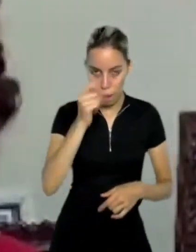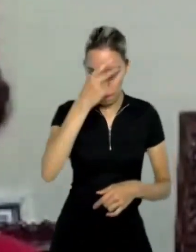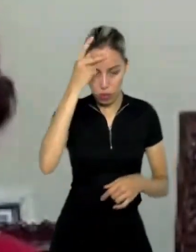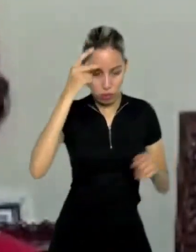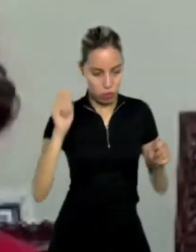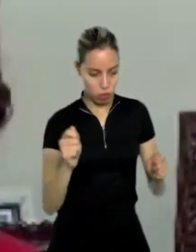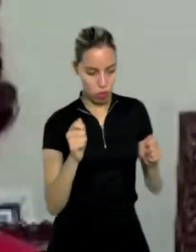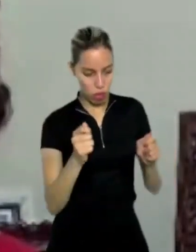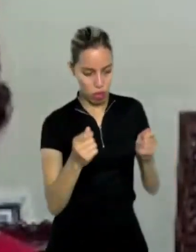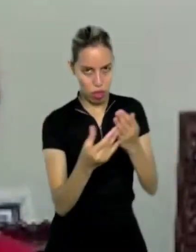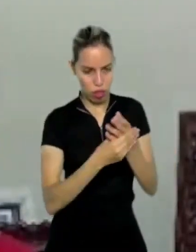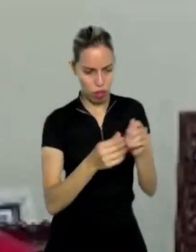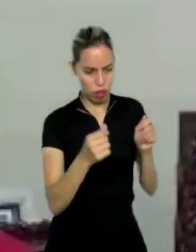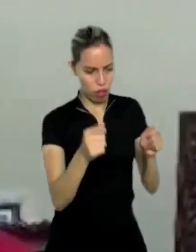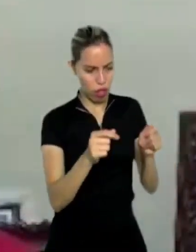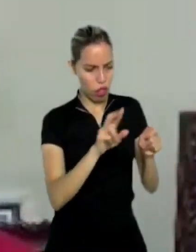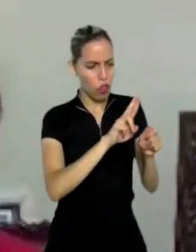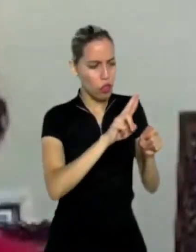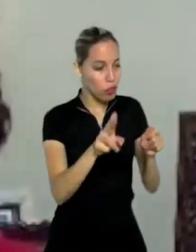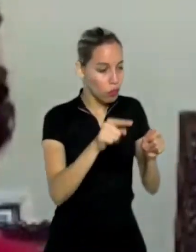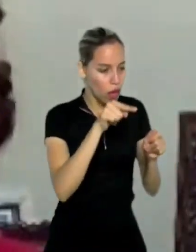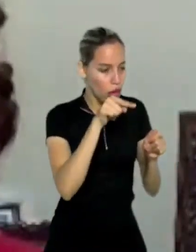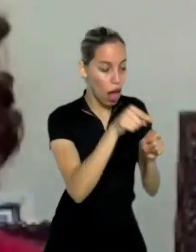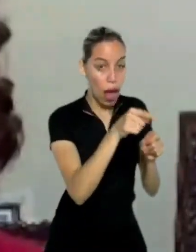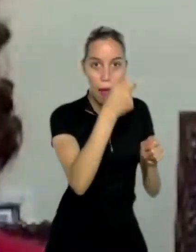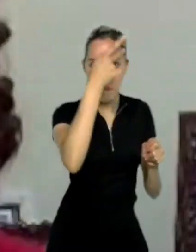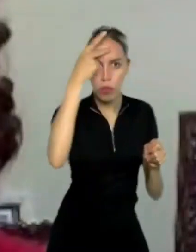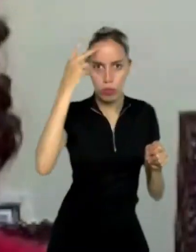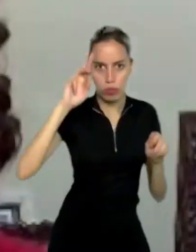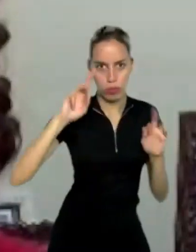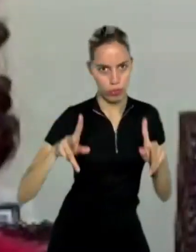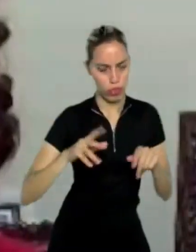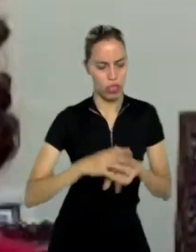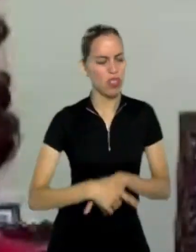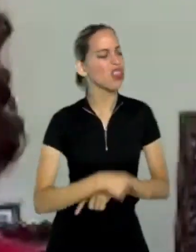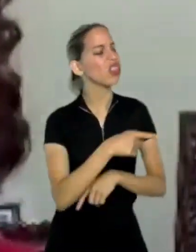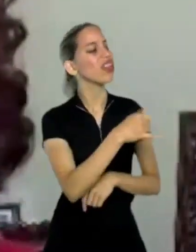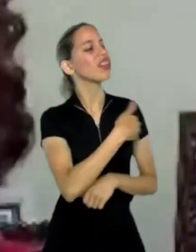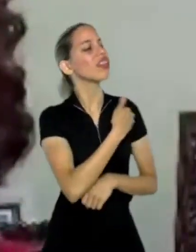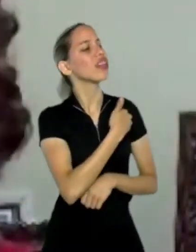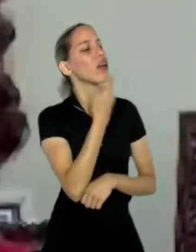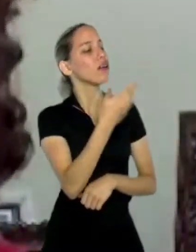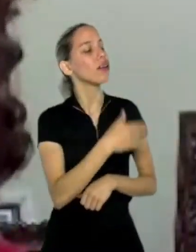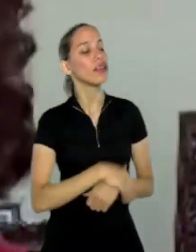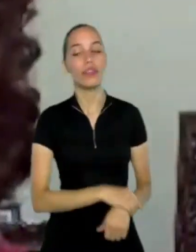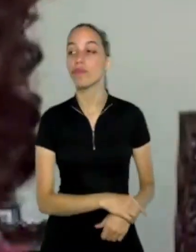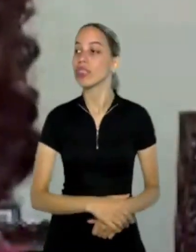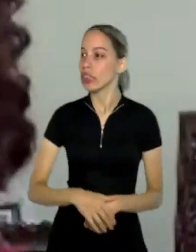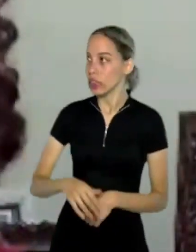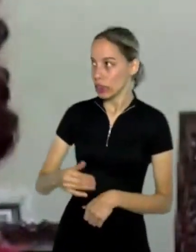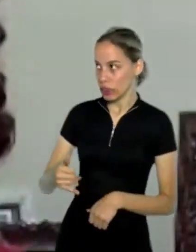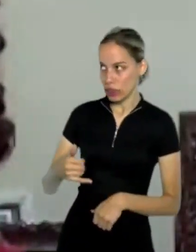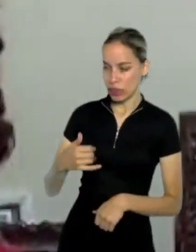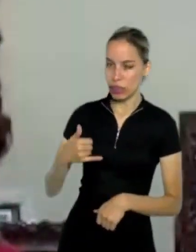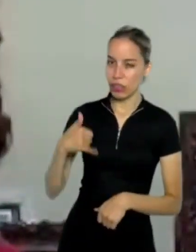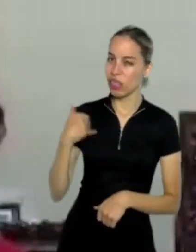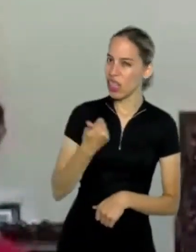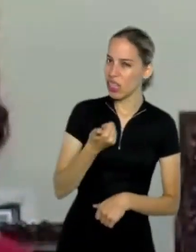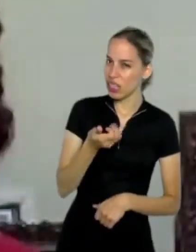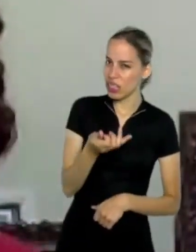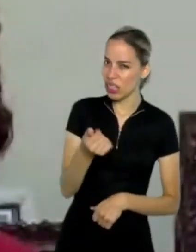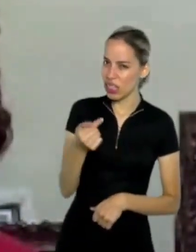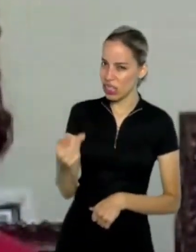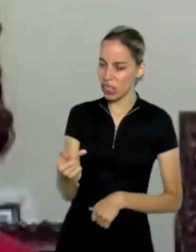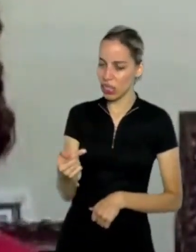muito diferente, né, era Você muito, tinha muito quantos chique. anos, Júlia? Eu devia ter uns 6 ou 7 anos. Ai, gente, que